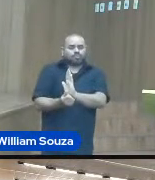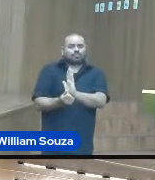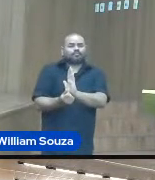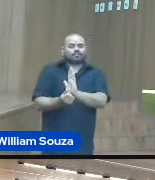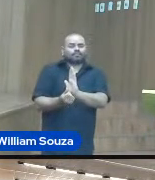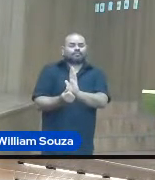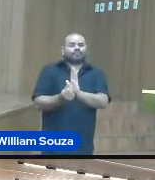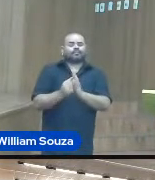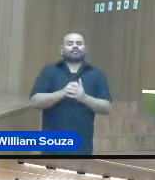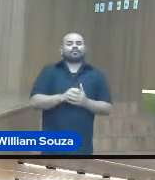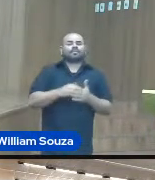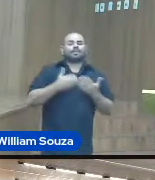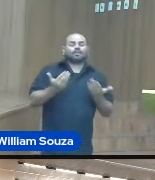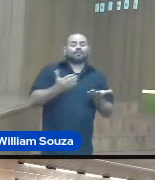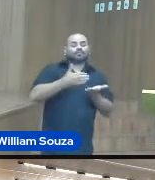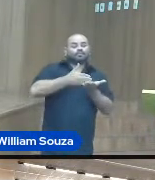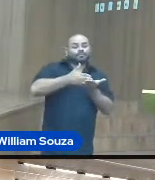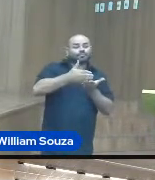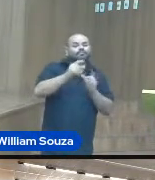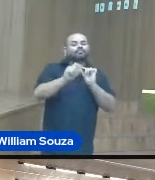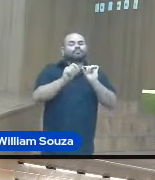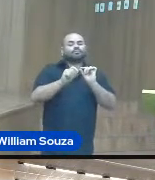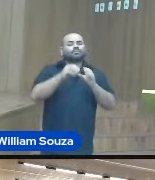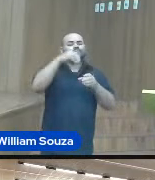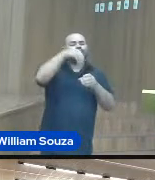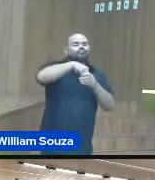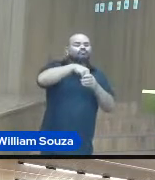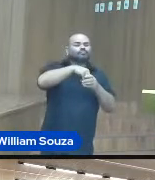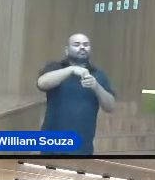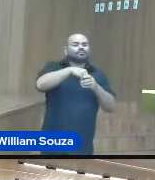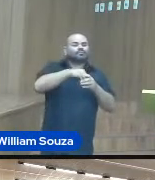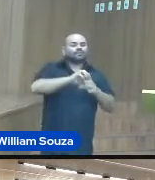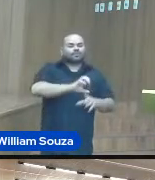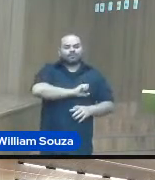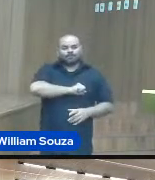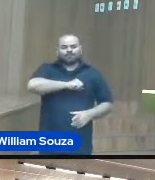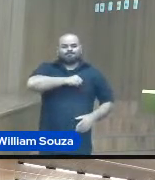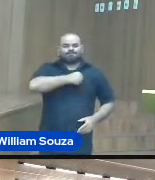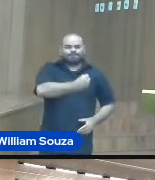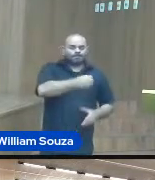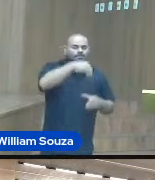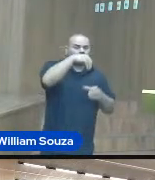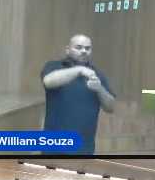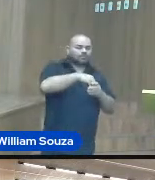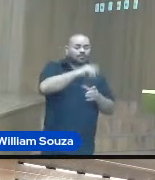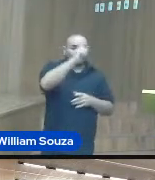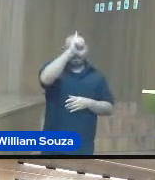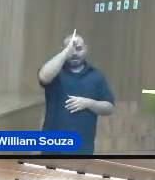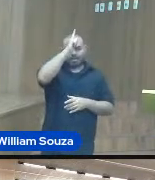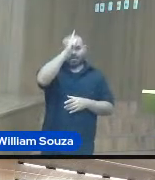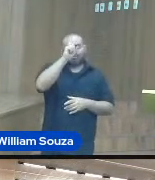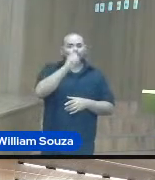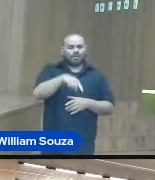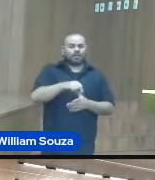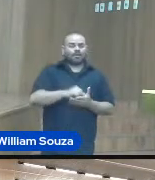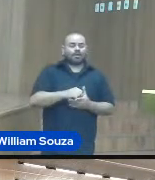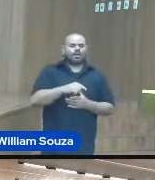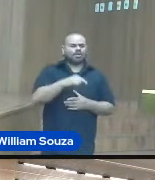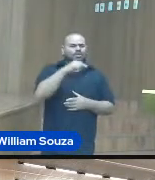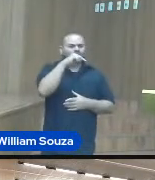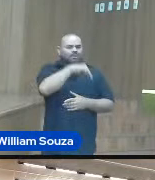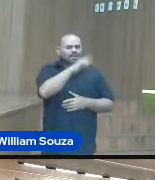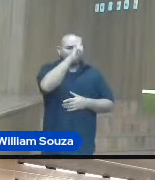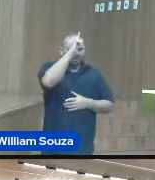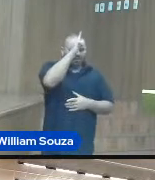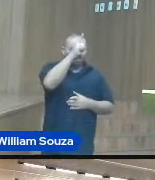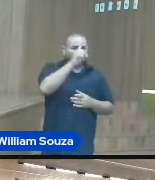começam discursos nacionalistas de ódio dentro da Alemanha, né? E não só na Alemanha, na